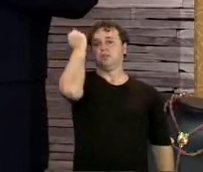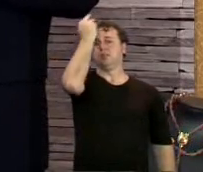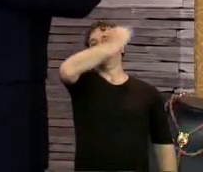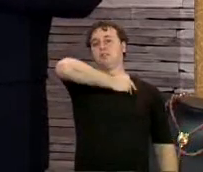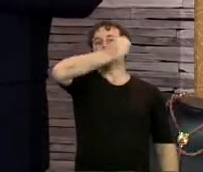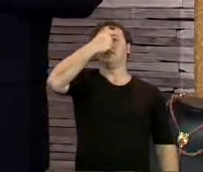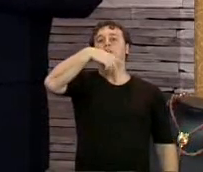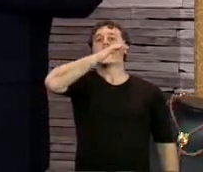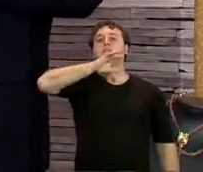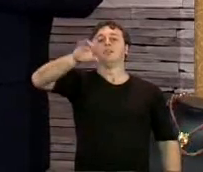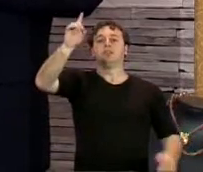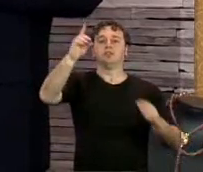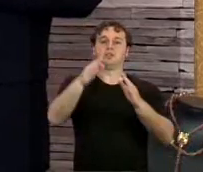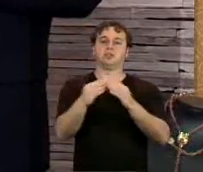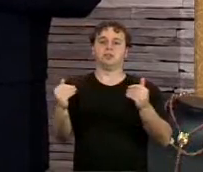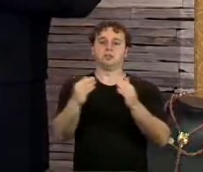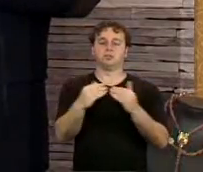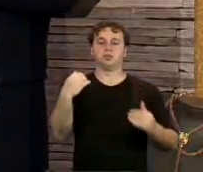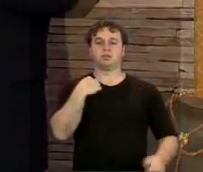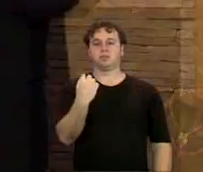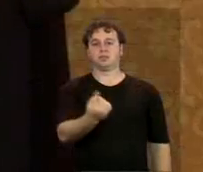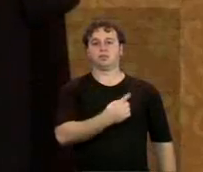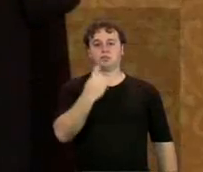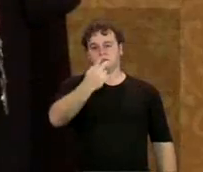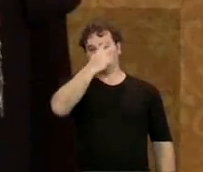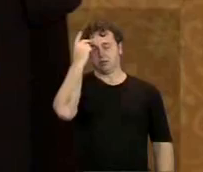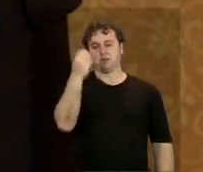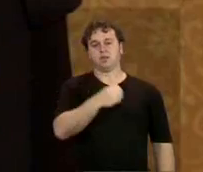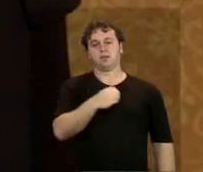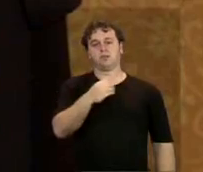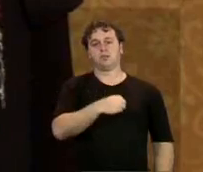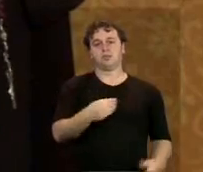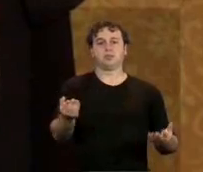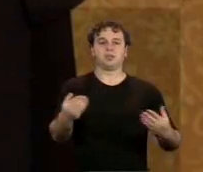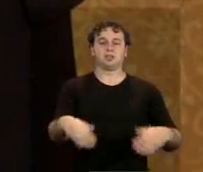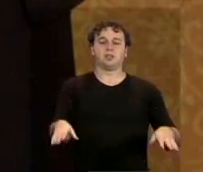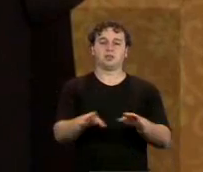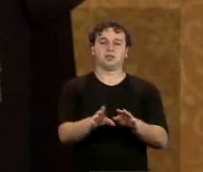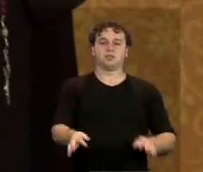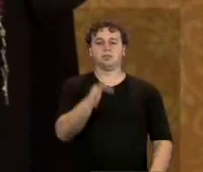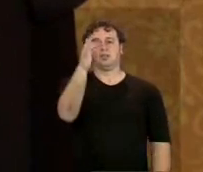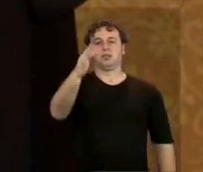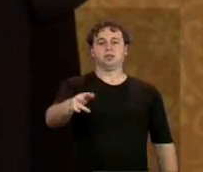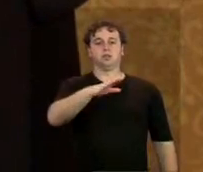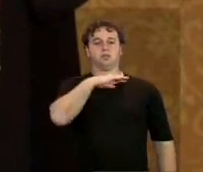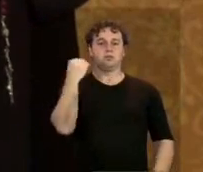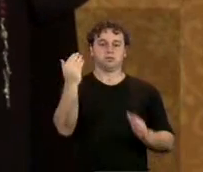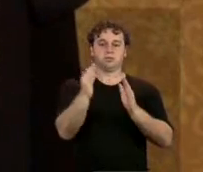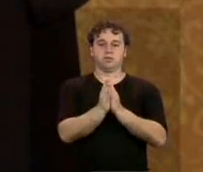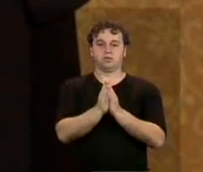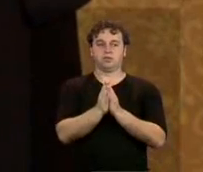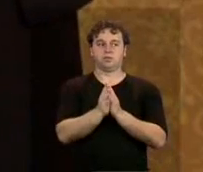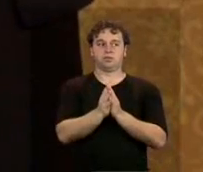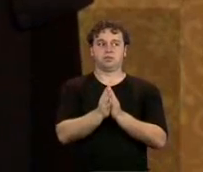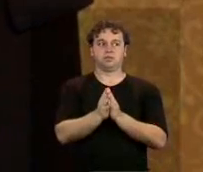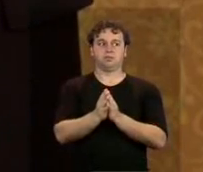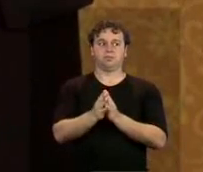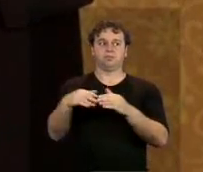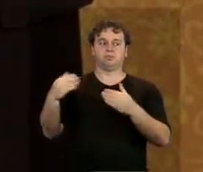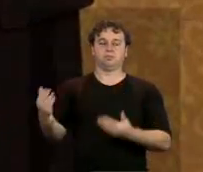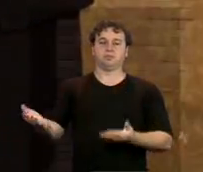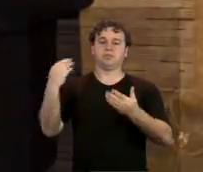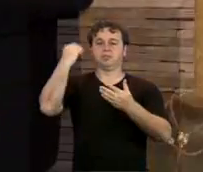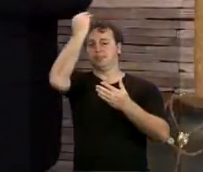vosso ventre, Jesus. Santa Maria, Mãe de Deus, rogai por nós, pecadores, agora e na hora de nossa morte.